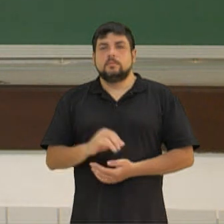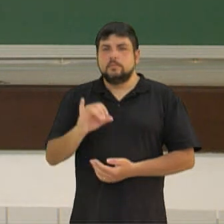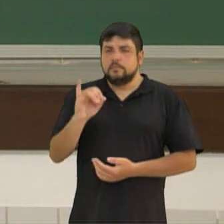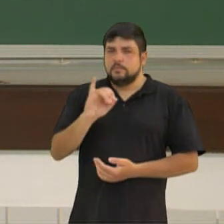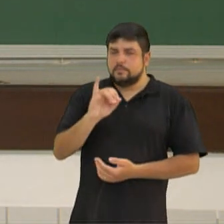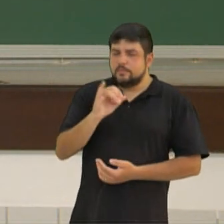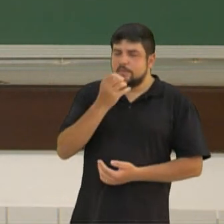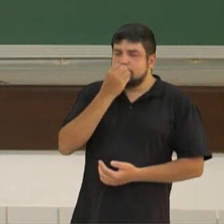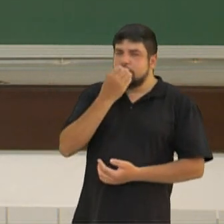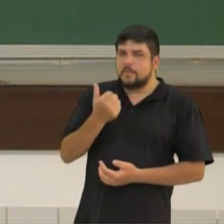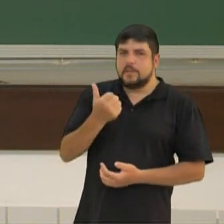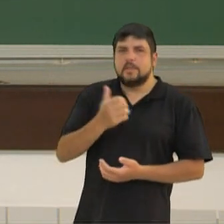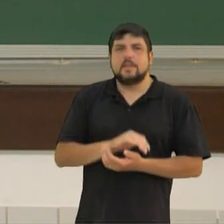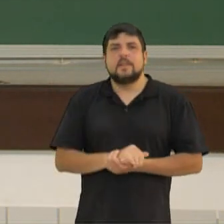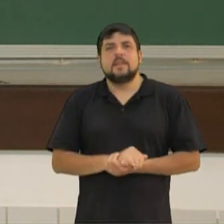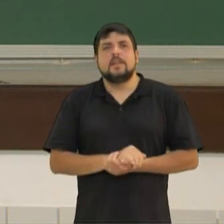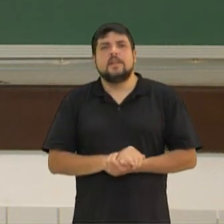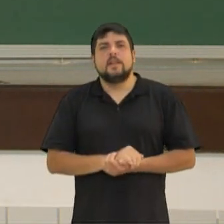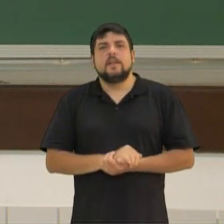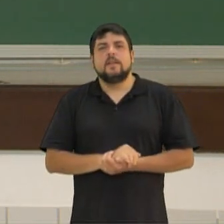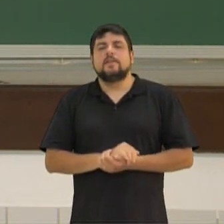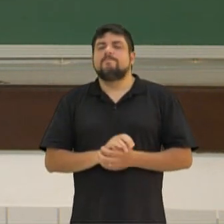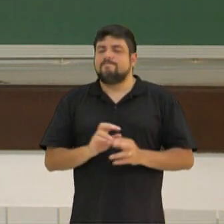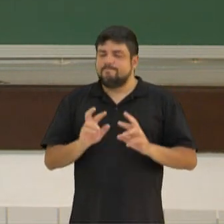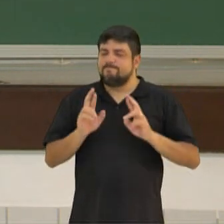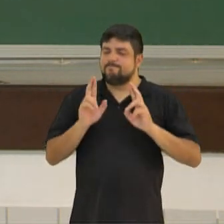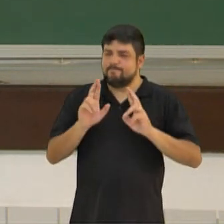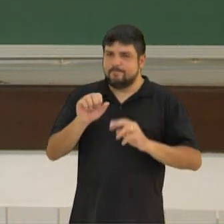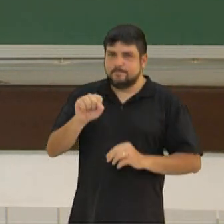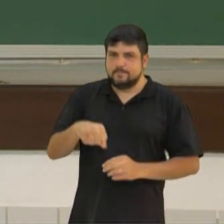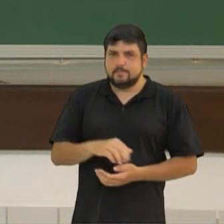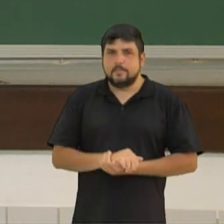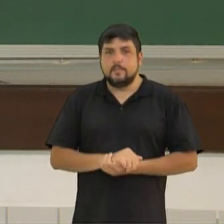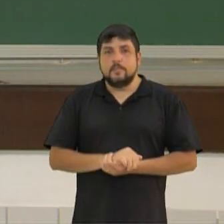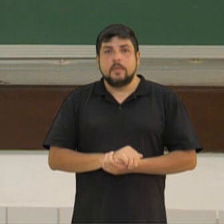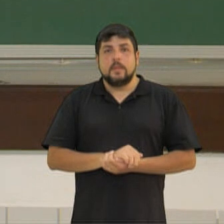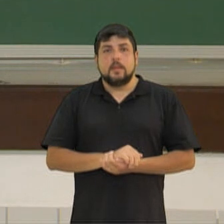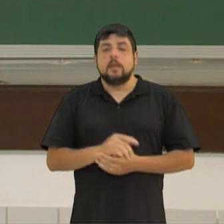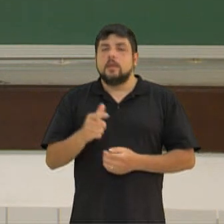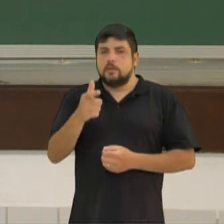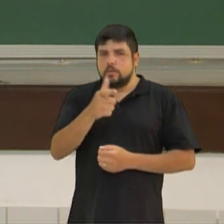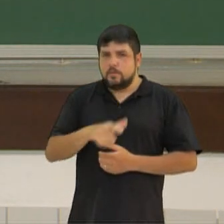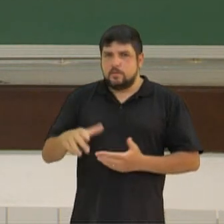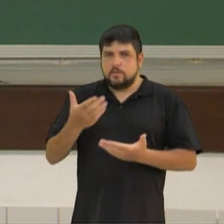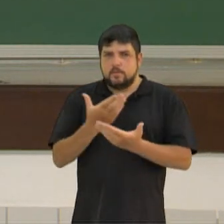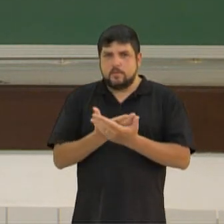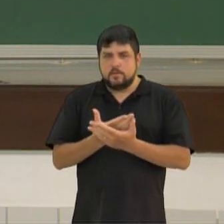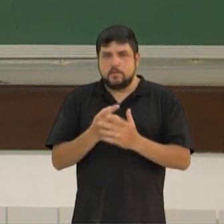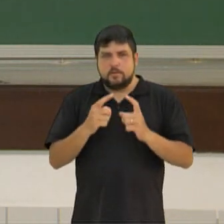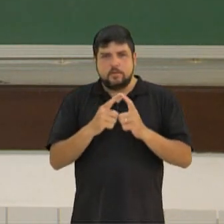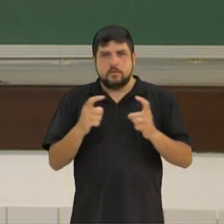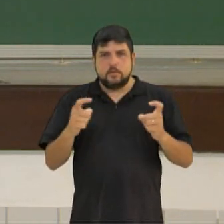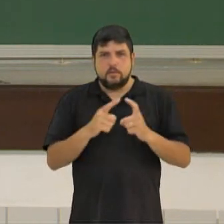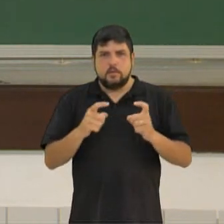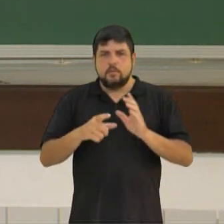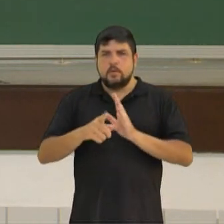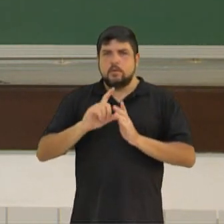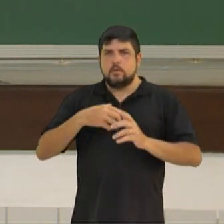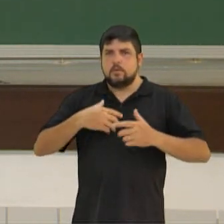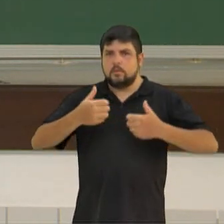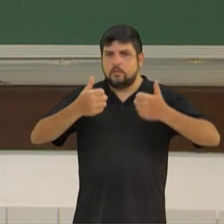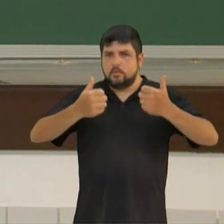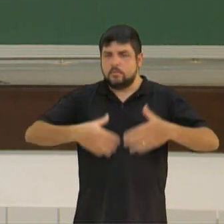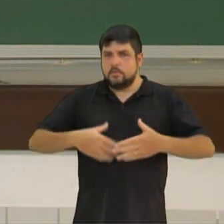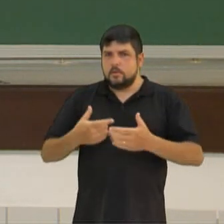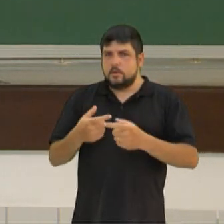Olá, tudo bem com você? Espero que sim. Mais uma aula de ciências e, como eu já tinha te falado na